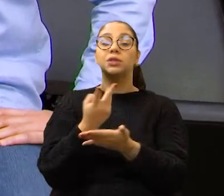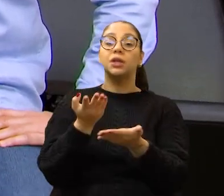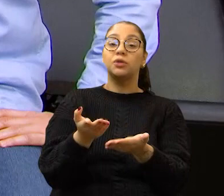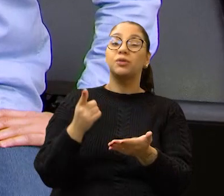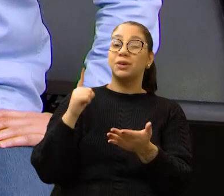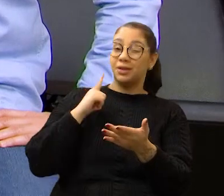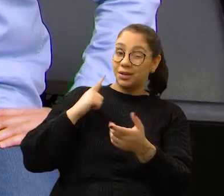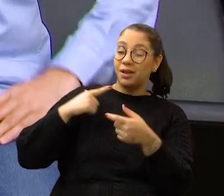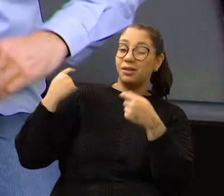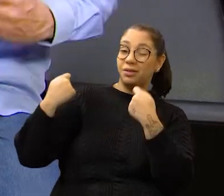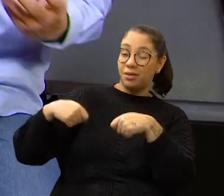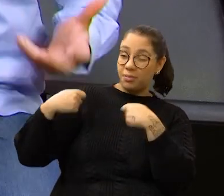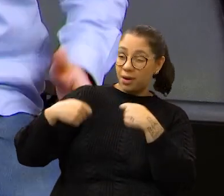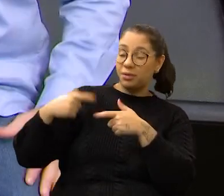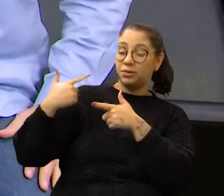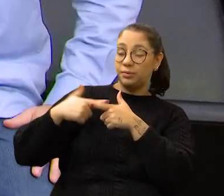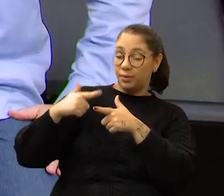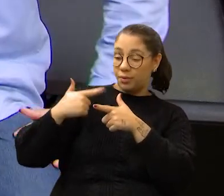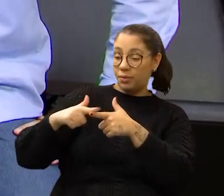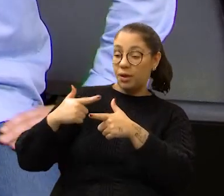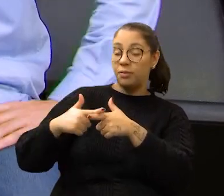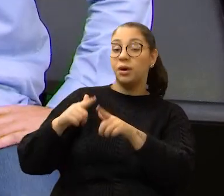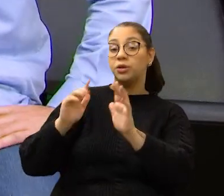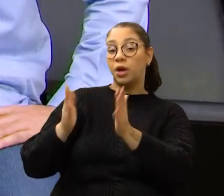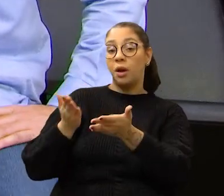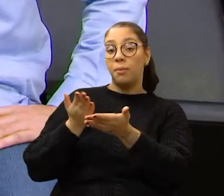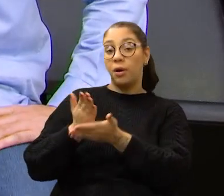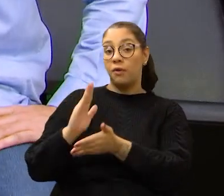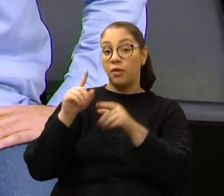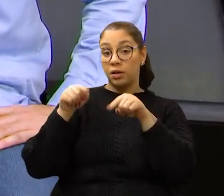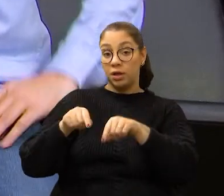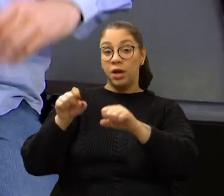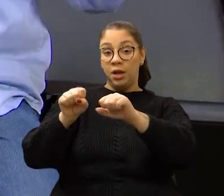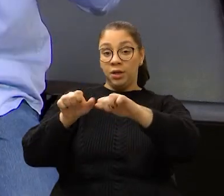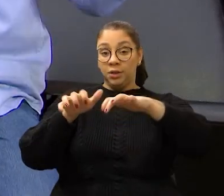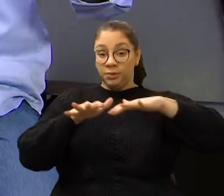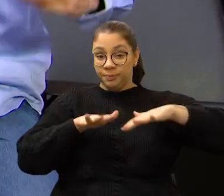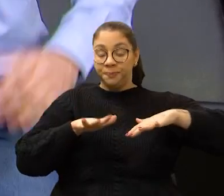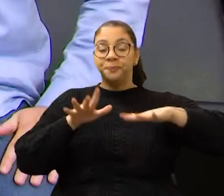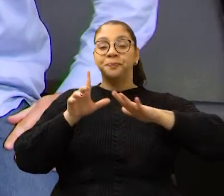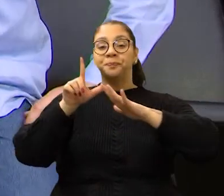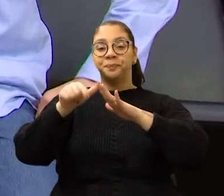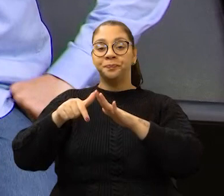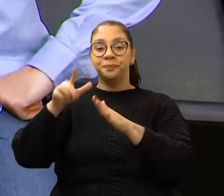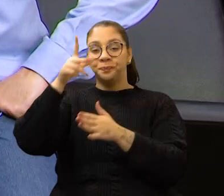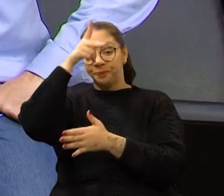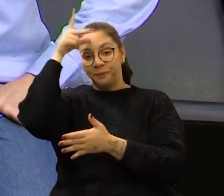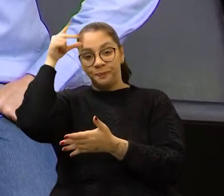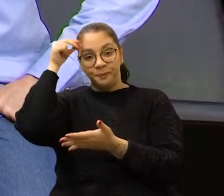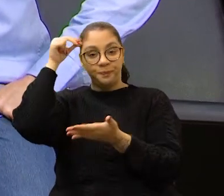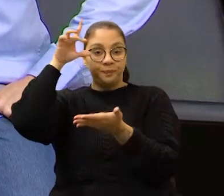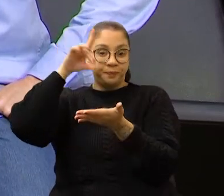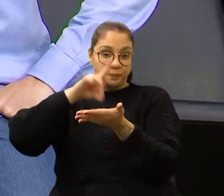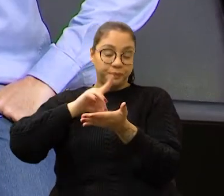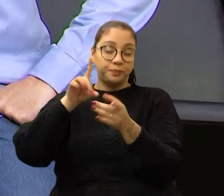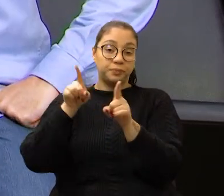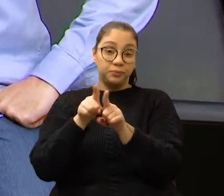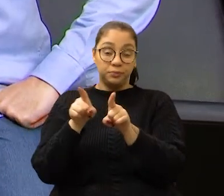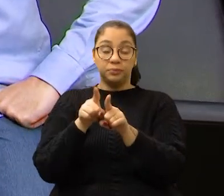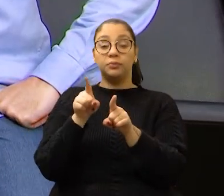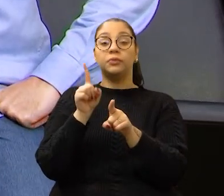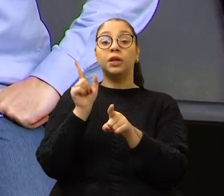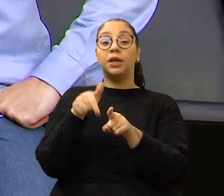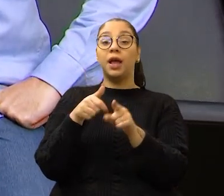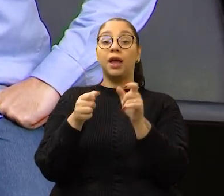sabe que tem muitas demandas, muitos problemas também, foi aprovado aqui no plenário e também depois sancionado pelo prefeito, a lei